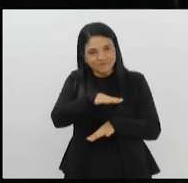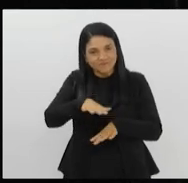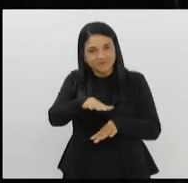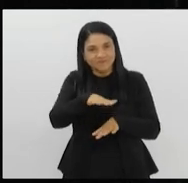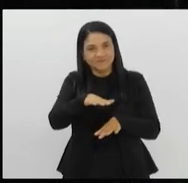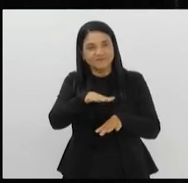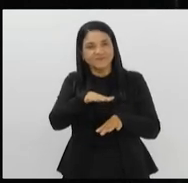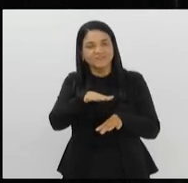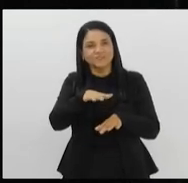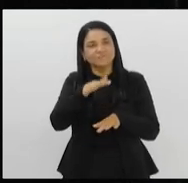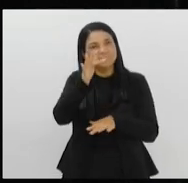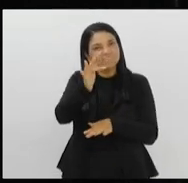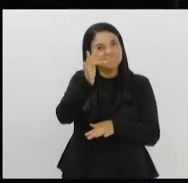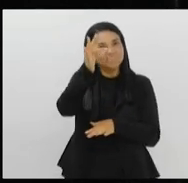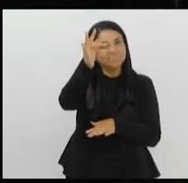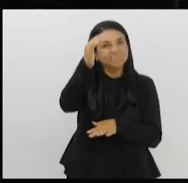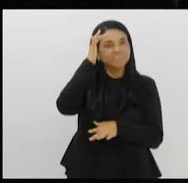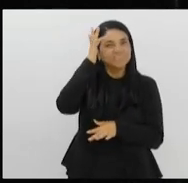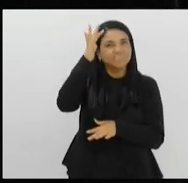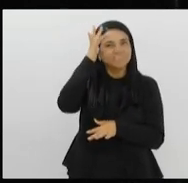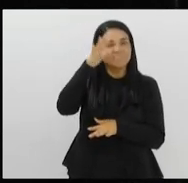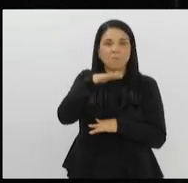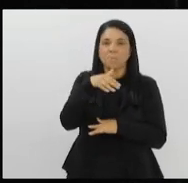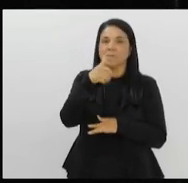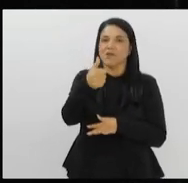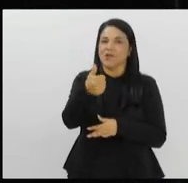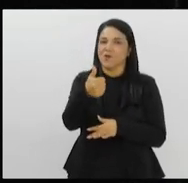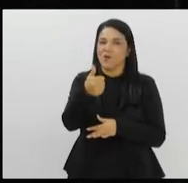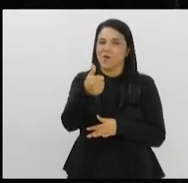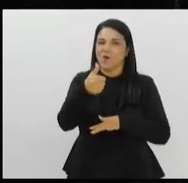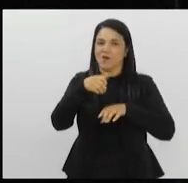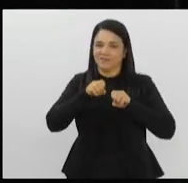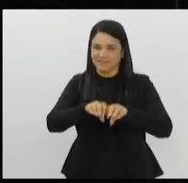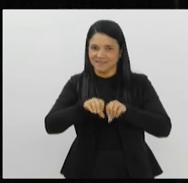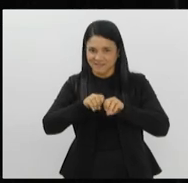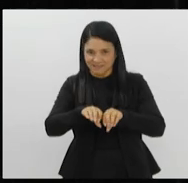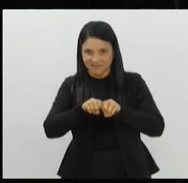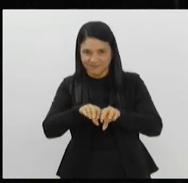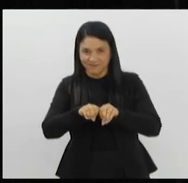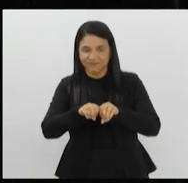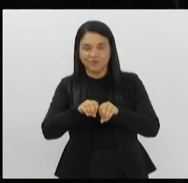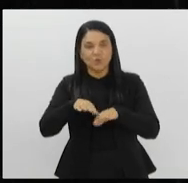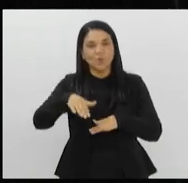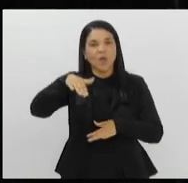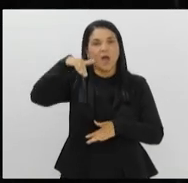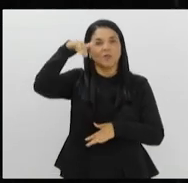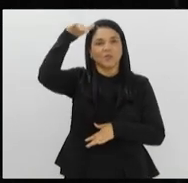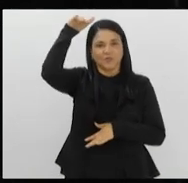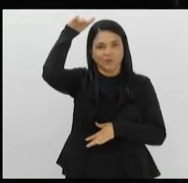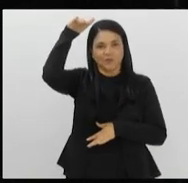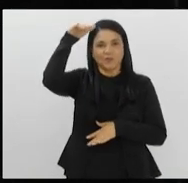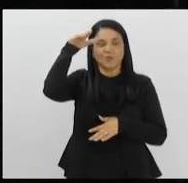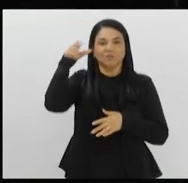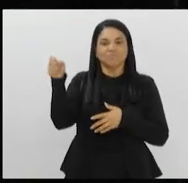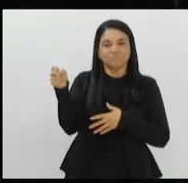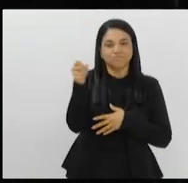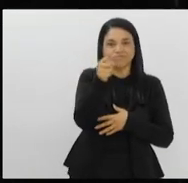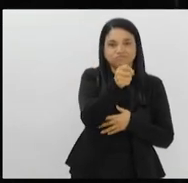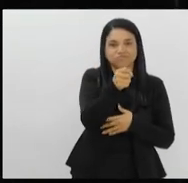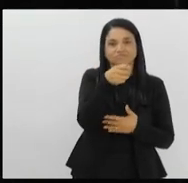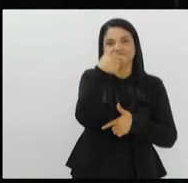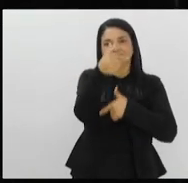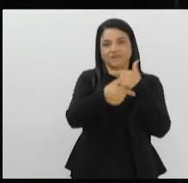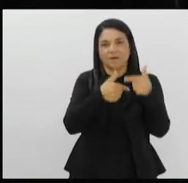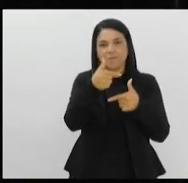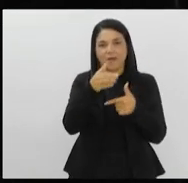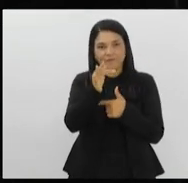gente vislumbra um futuro melhor para essas crianças, quando adultos, no mercado de trabalho. Então,